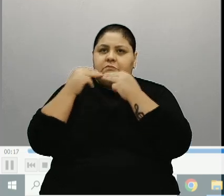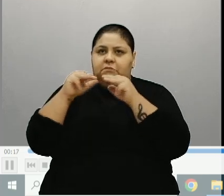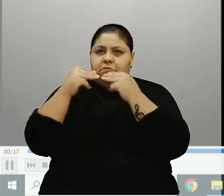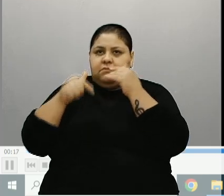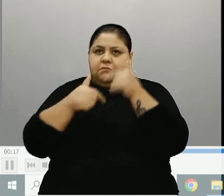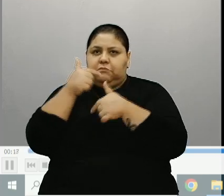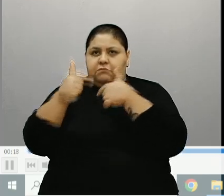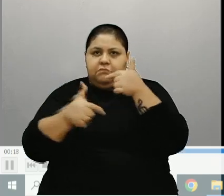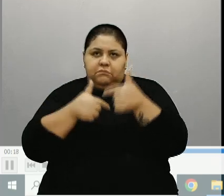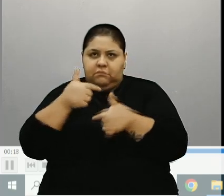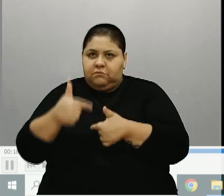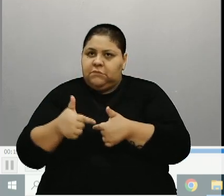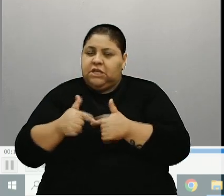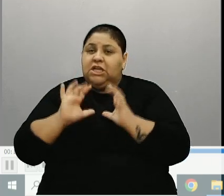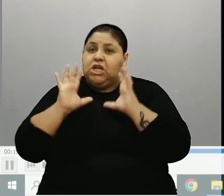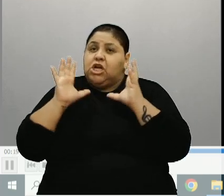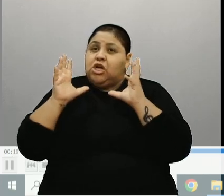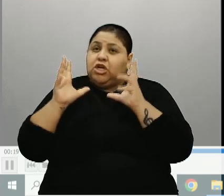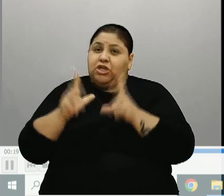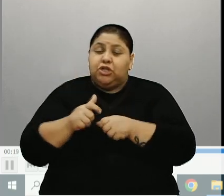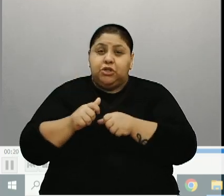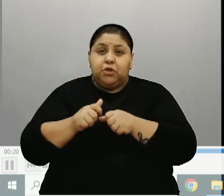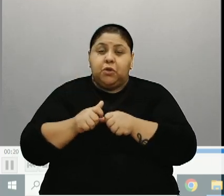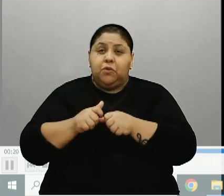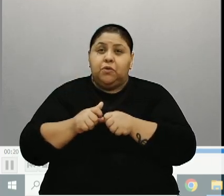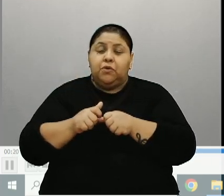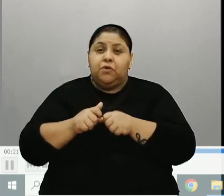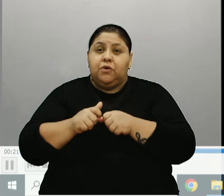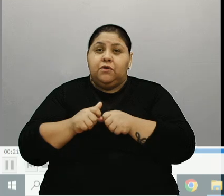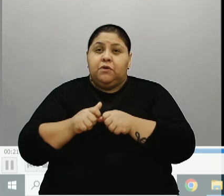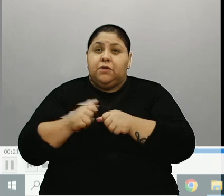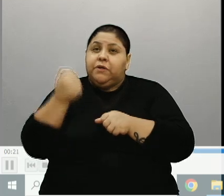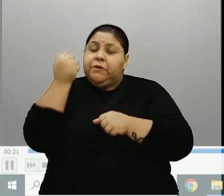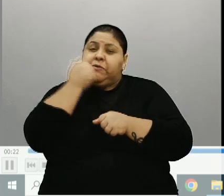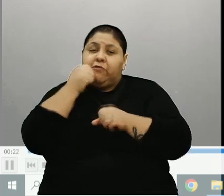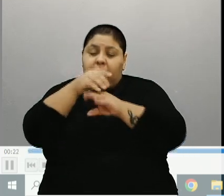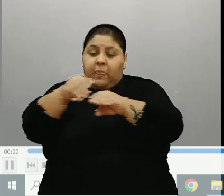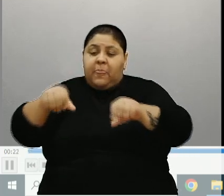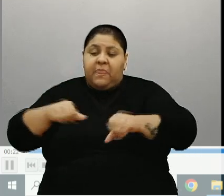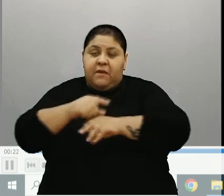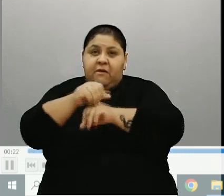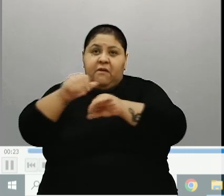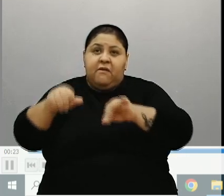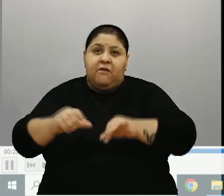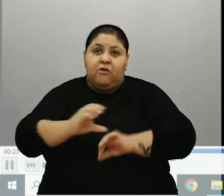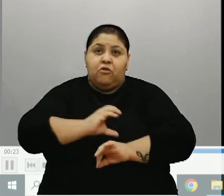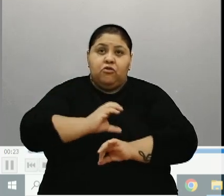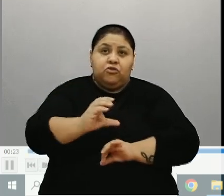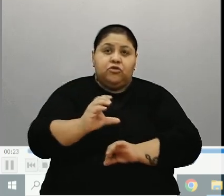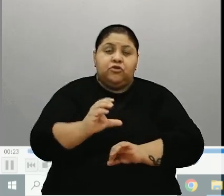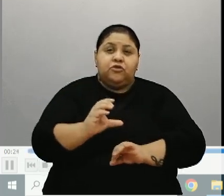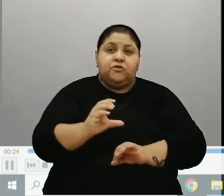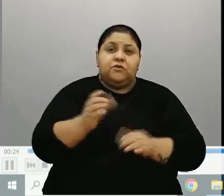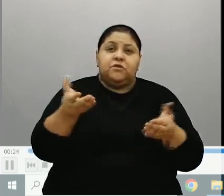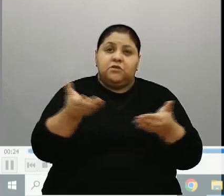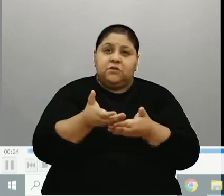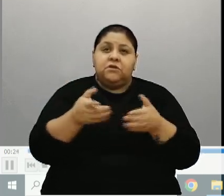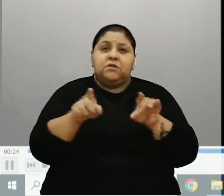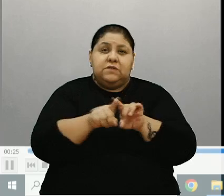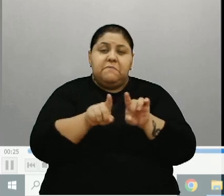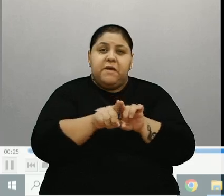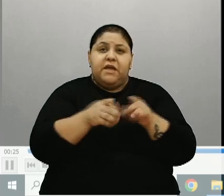uma rede que ficou totalmente assoreada. Já o nosso coordenador aqui da região, o Wagner, já teve outro dia